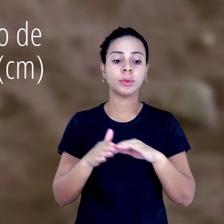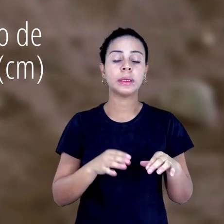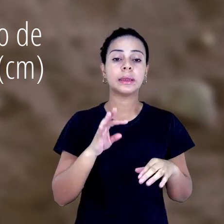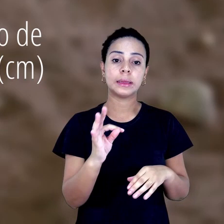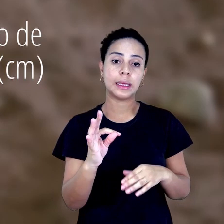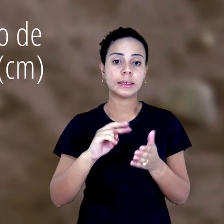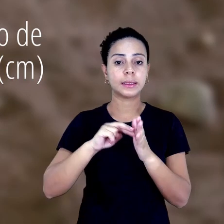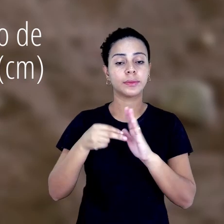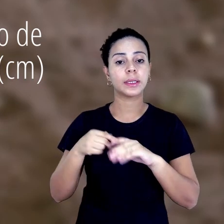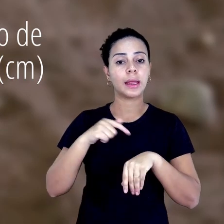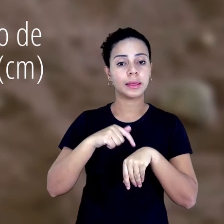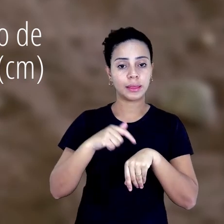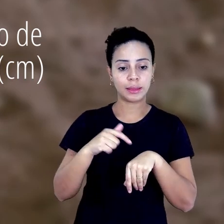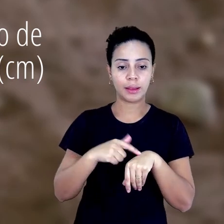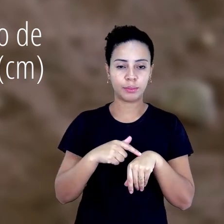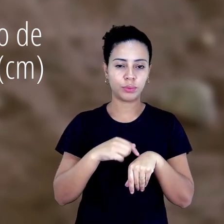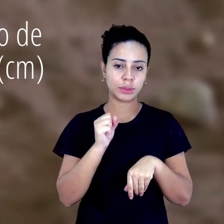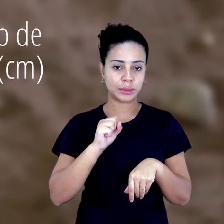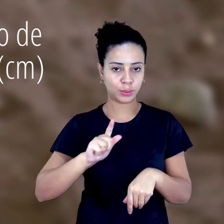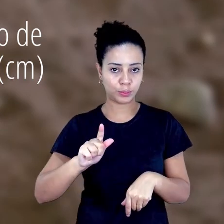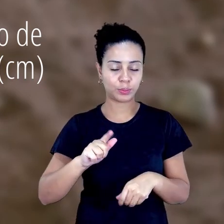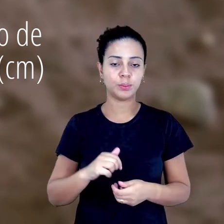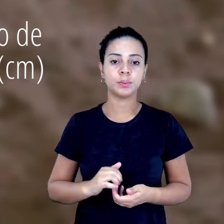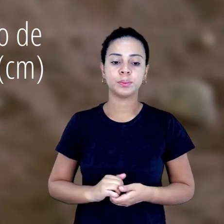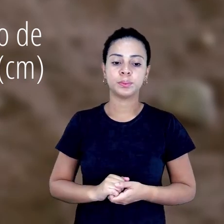T é o tempo de sedimentação em segundos.